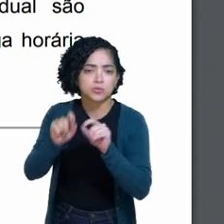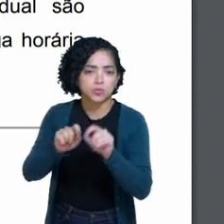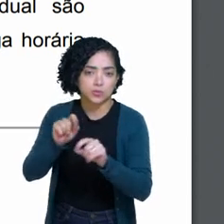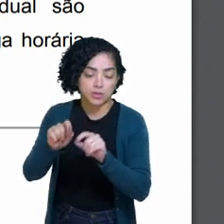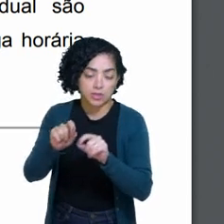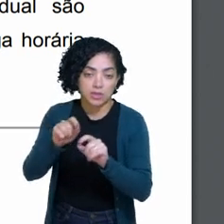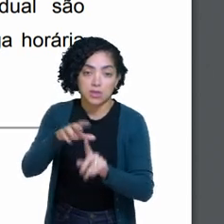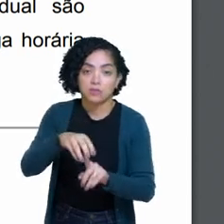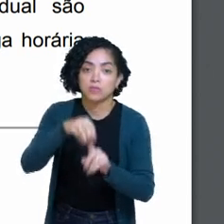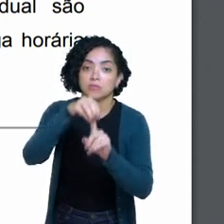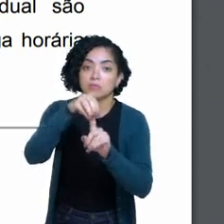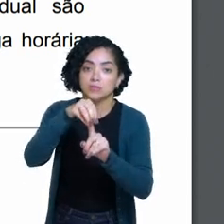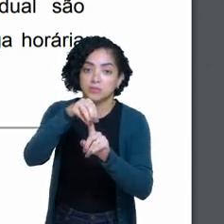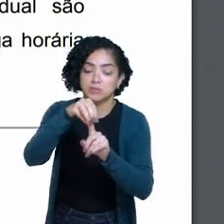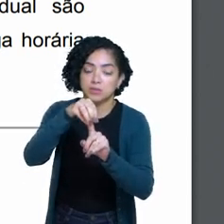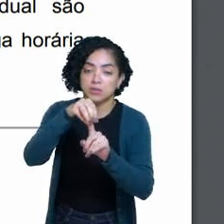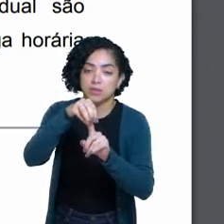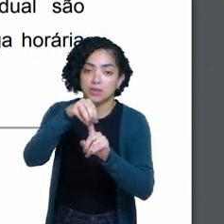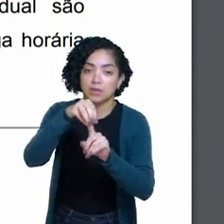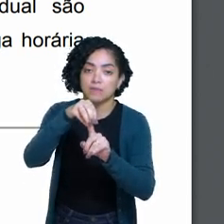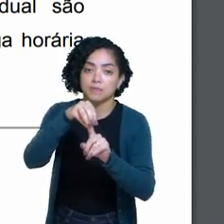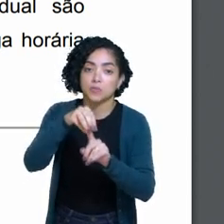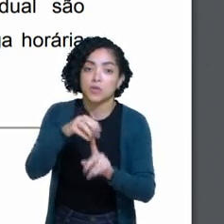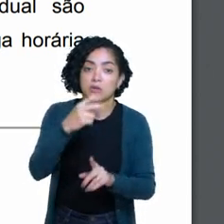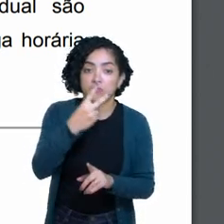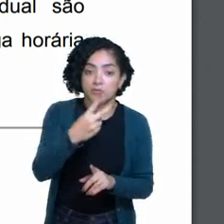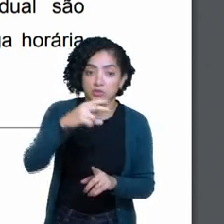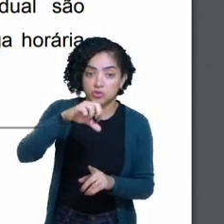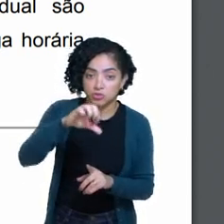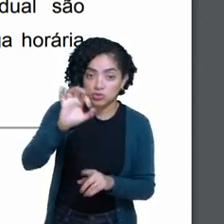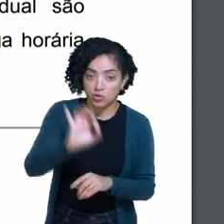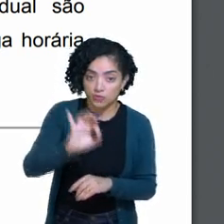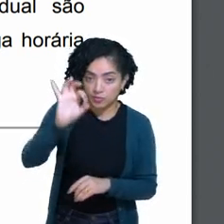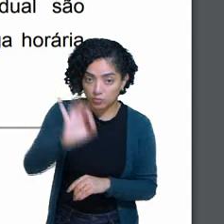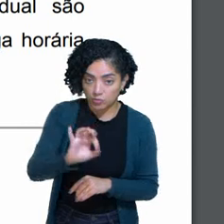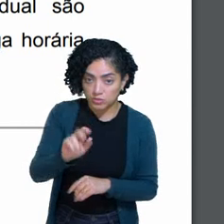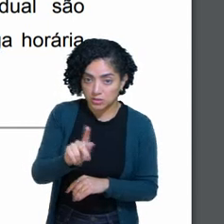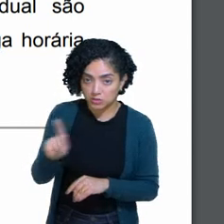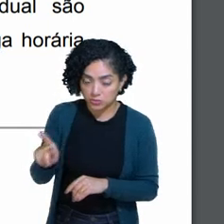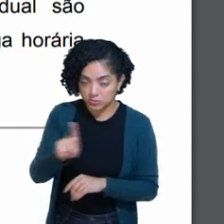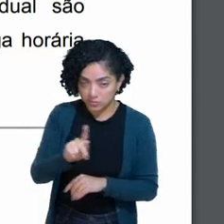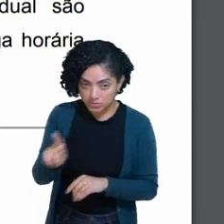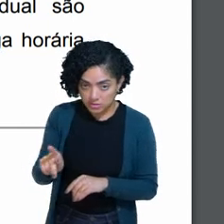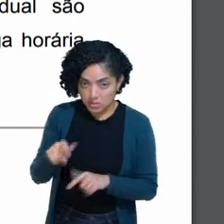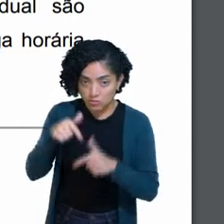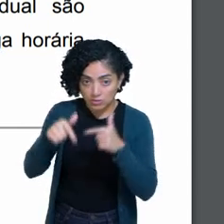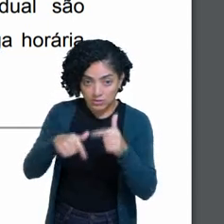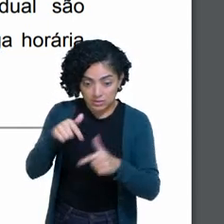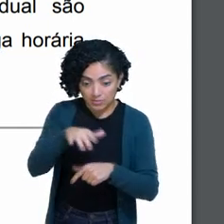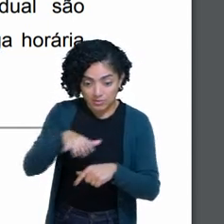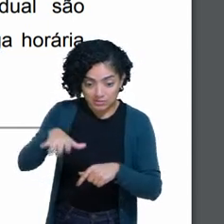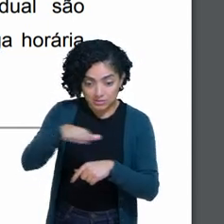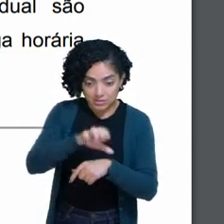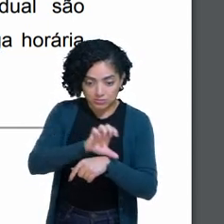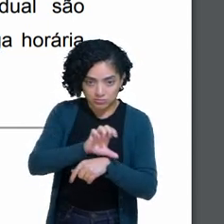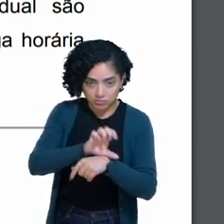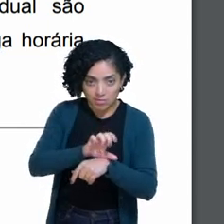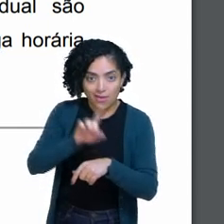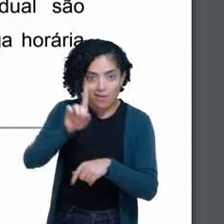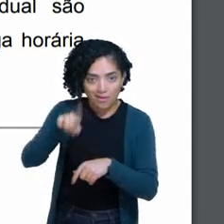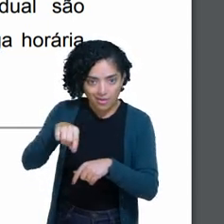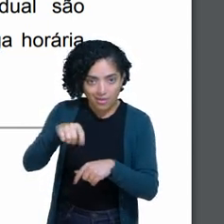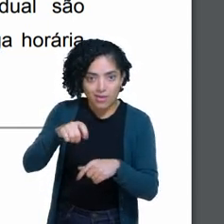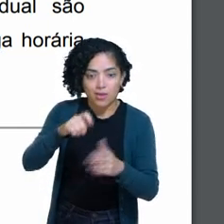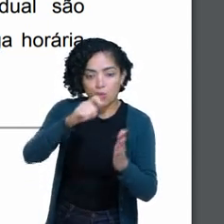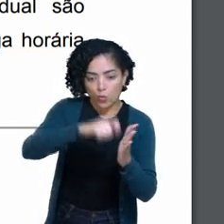destacar por exemplo que apenas 29 dos professores atuantes na rede estadual são concursados